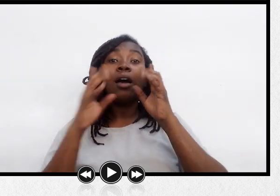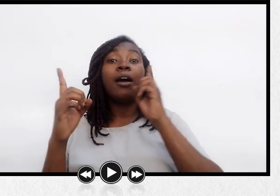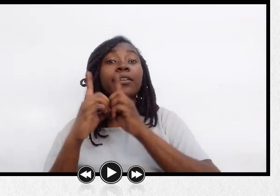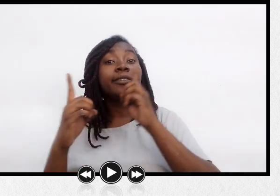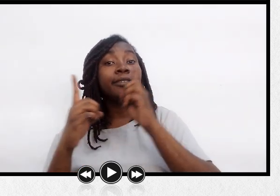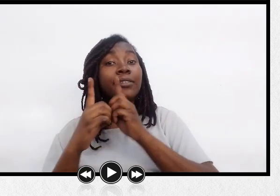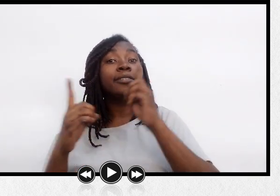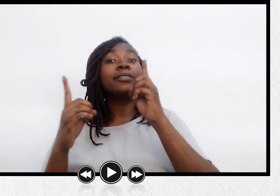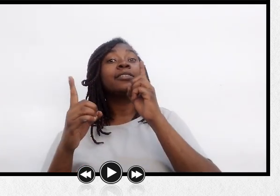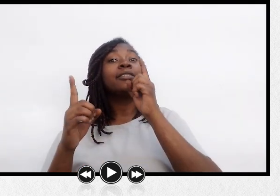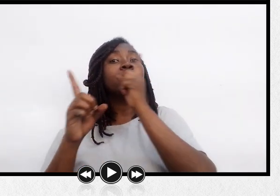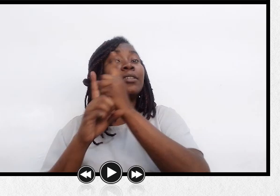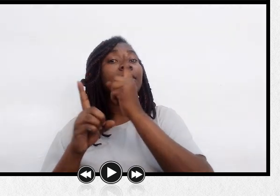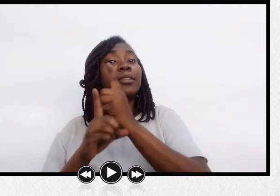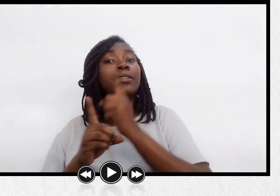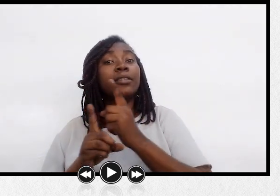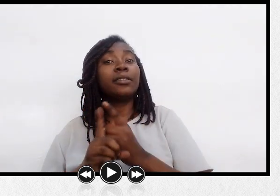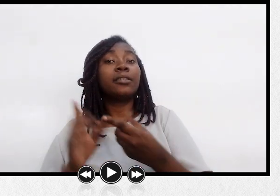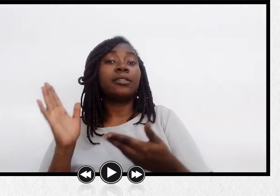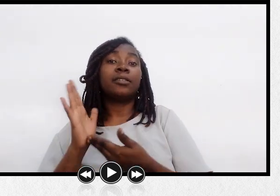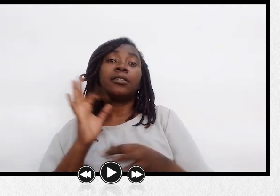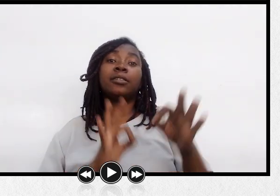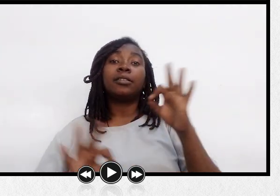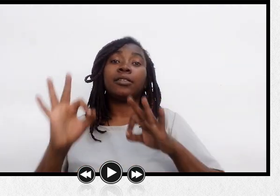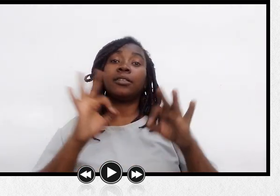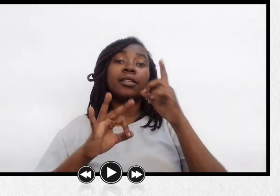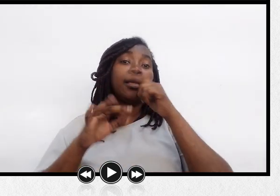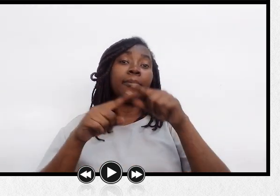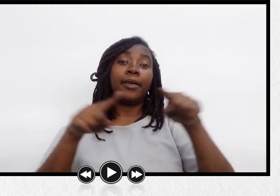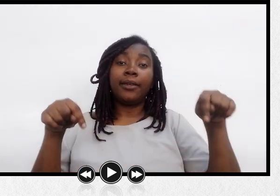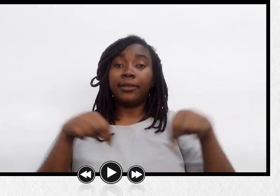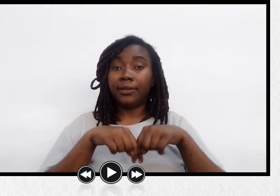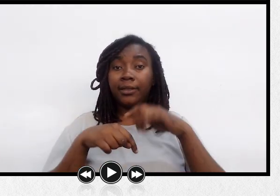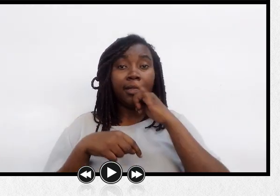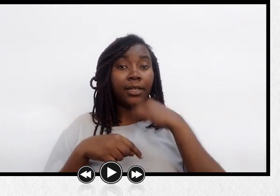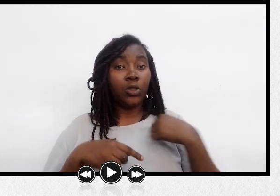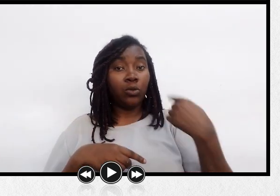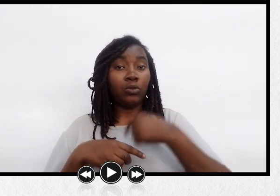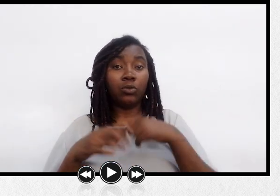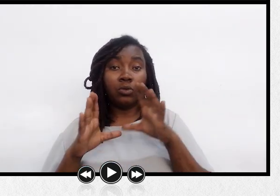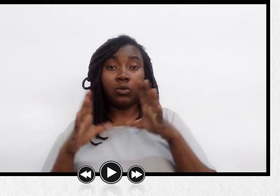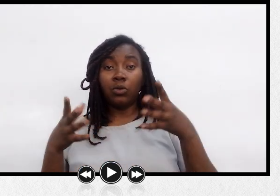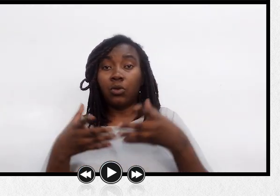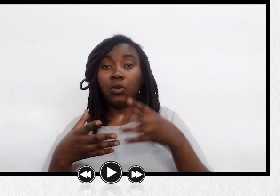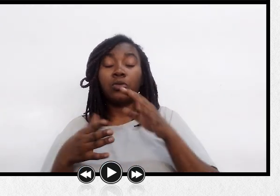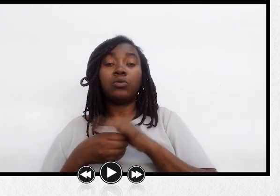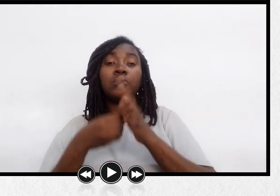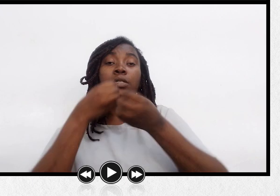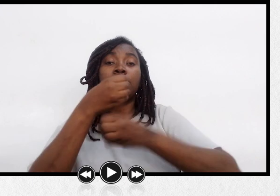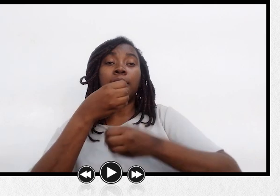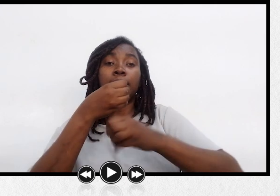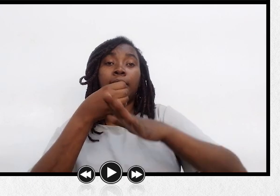o prognóstico deste plano de bacia. Por exemplo, no nosso comitê, o